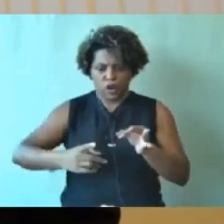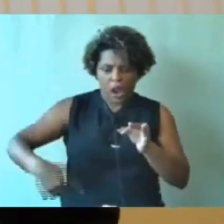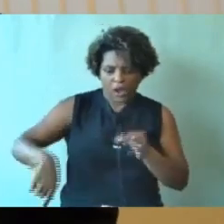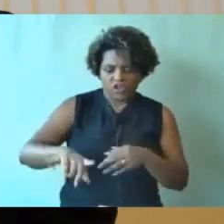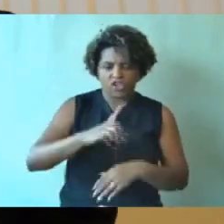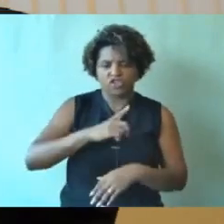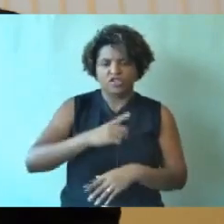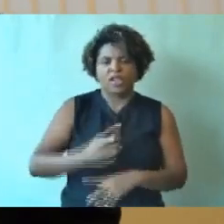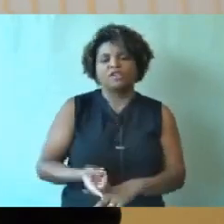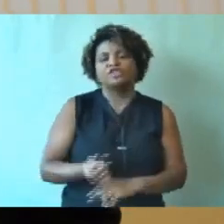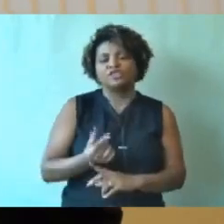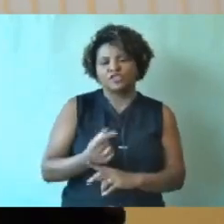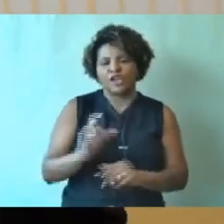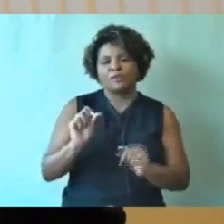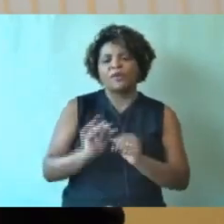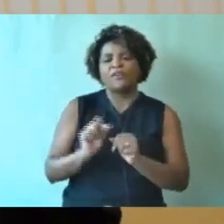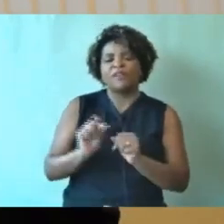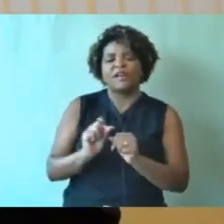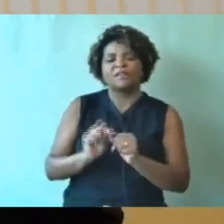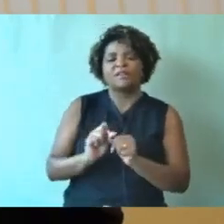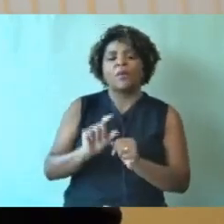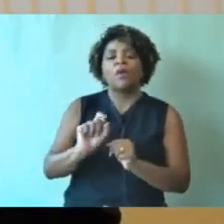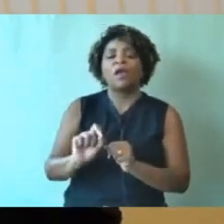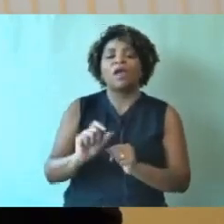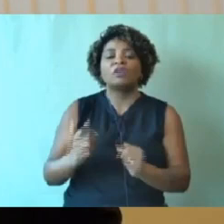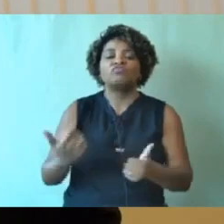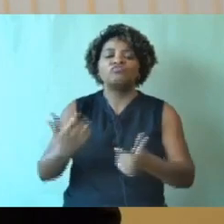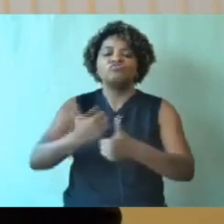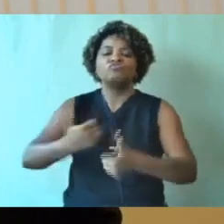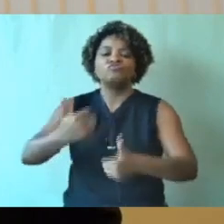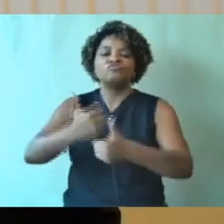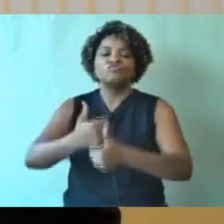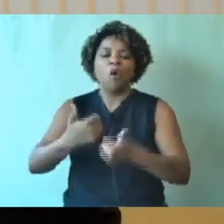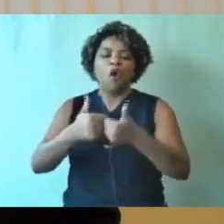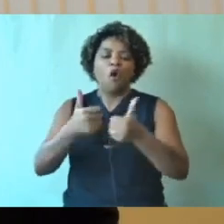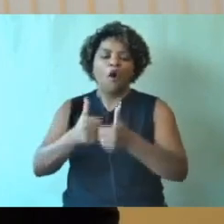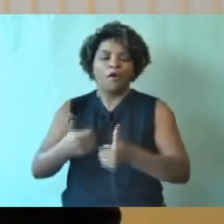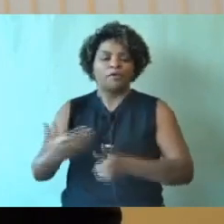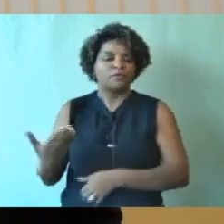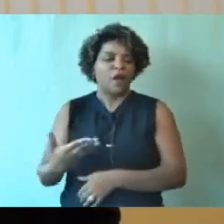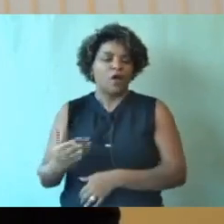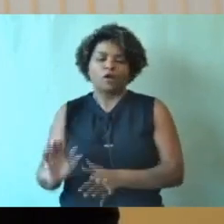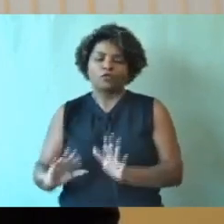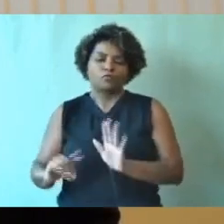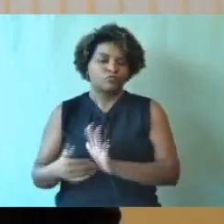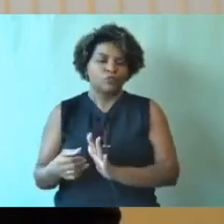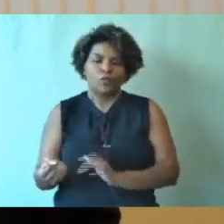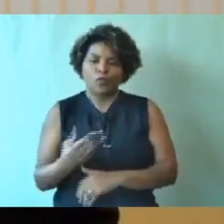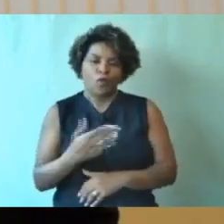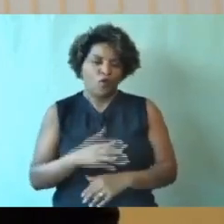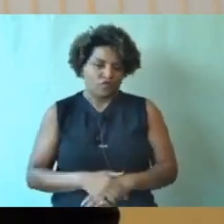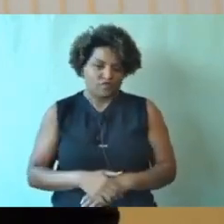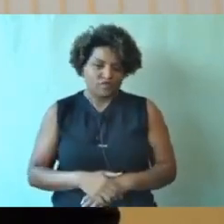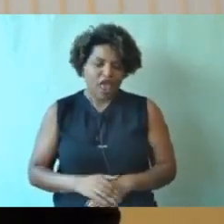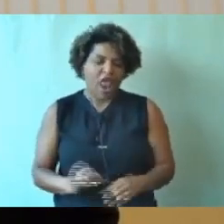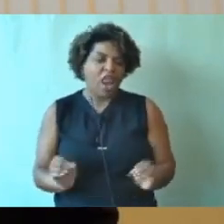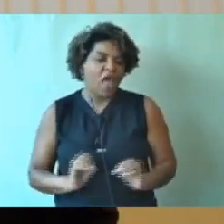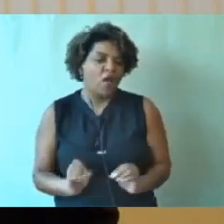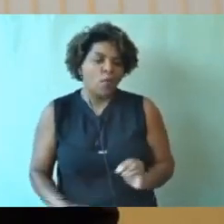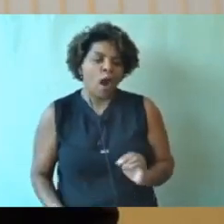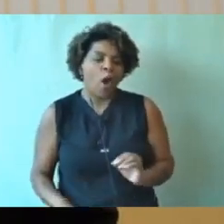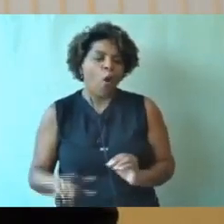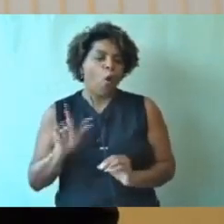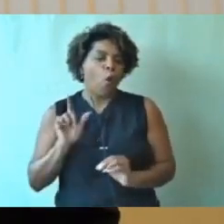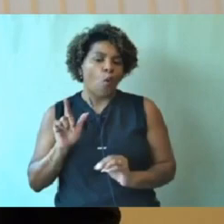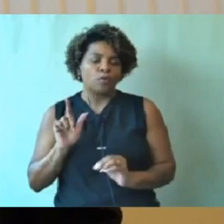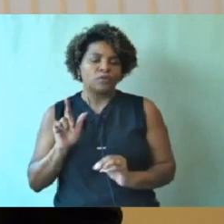frota. Nenhuma instituição financeira fazia nenhum negócio com uma empresa de ônibus de Belo Horizonte. Não é só Belo Horizonte, não, do Brasil inteiro. O